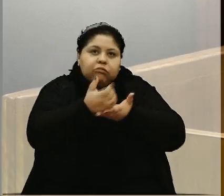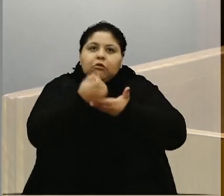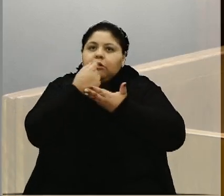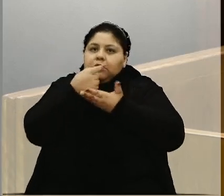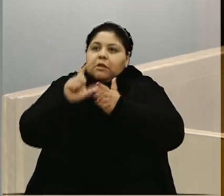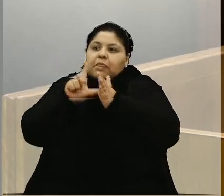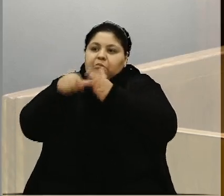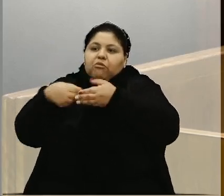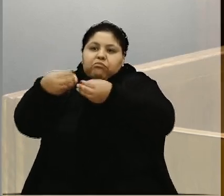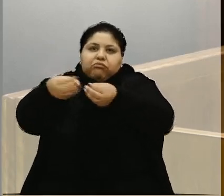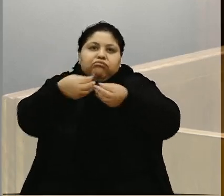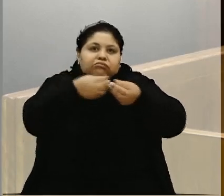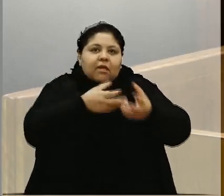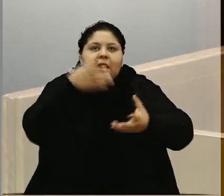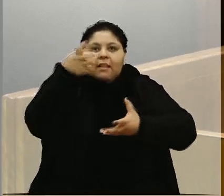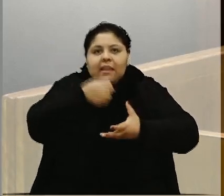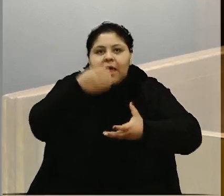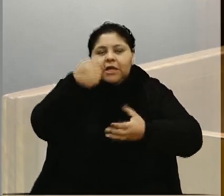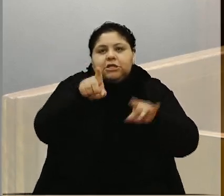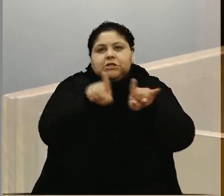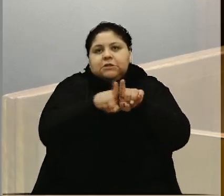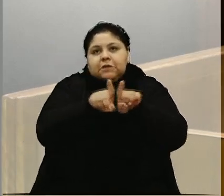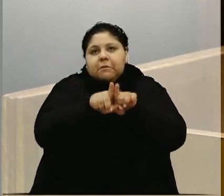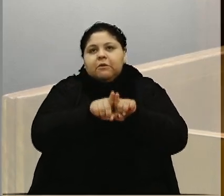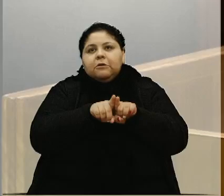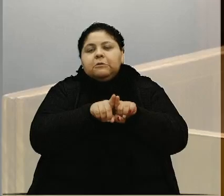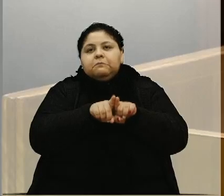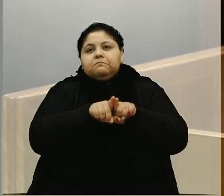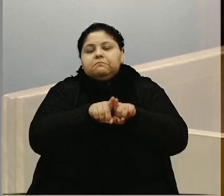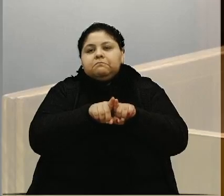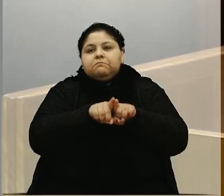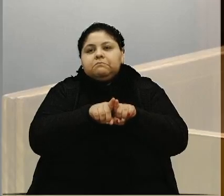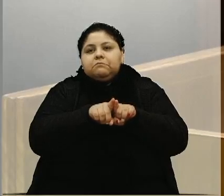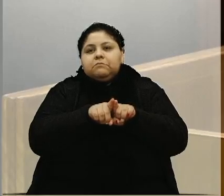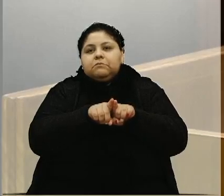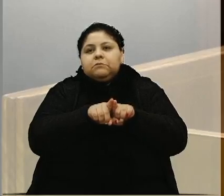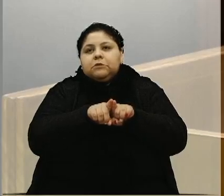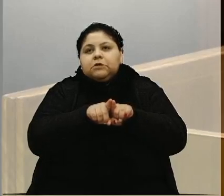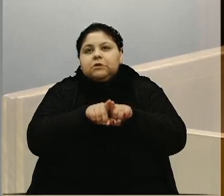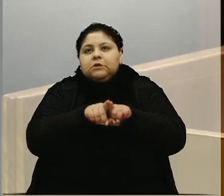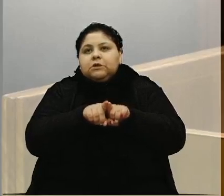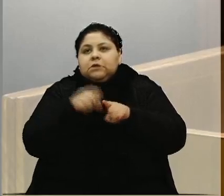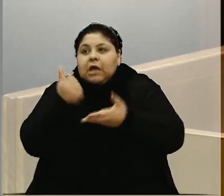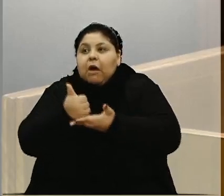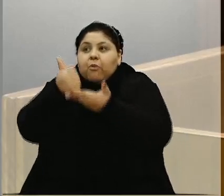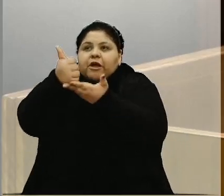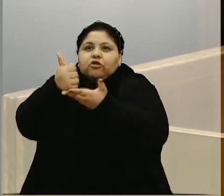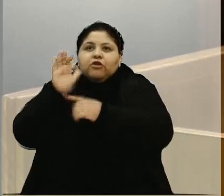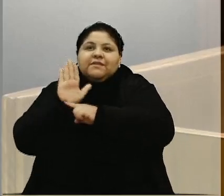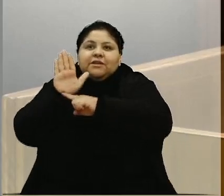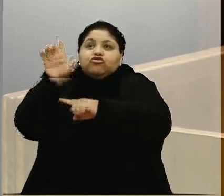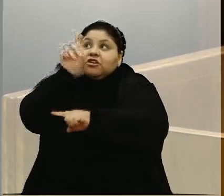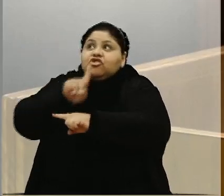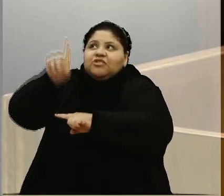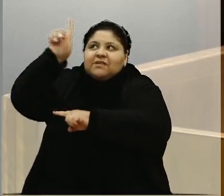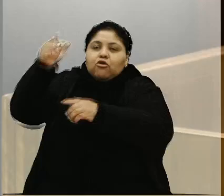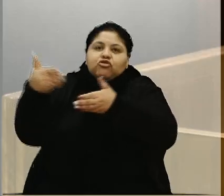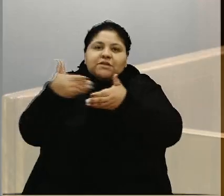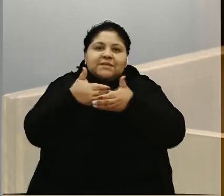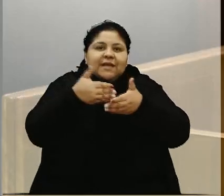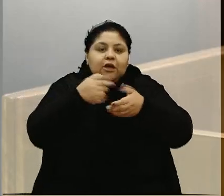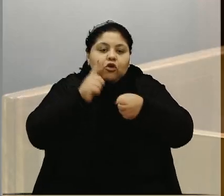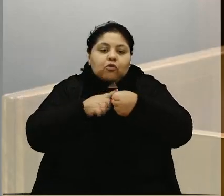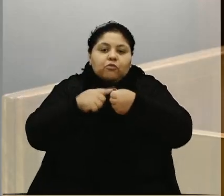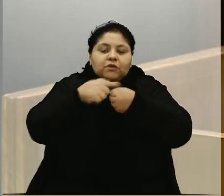custo, leite de alto custo, para realmente sermos agentes do Senhor até que o município consiga suprir aquela